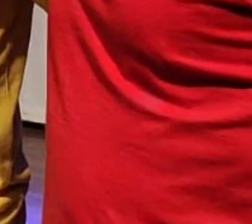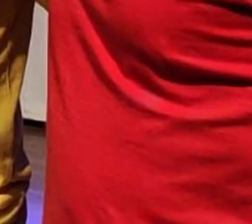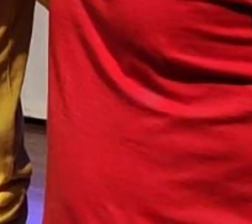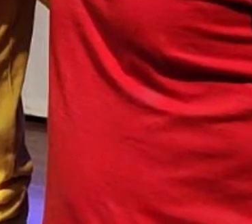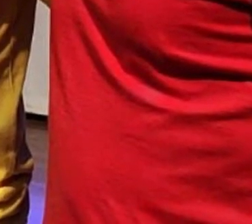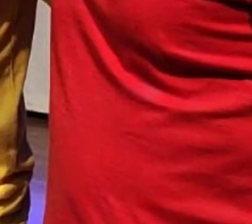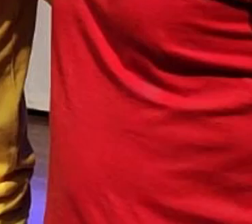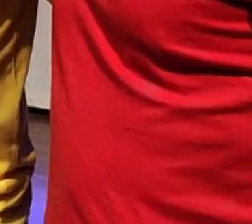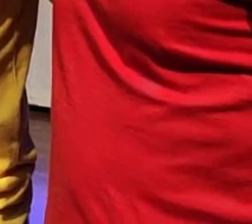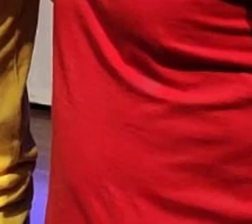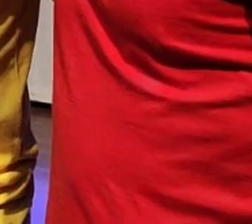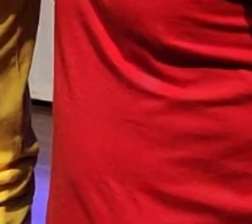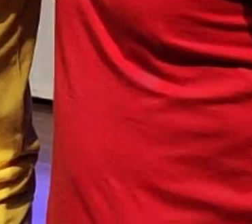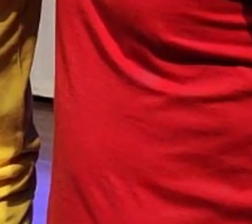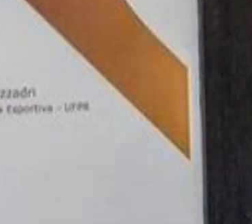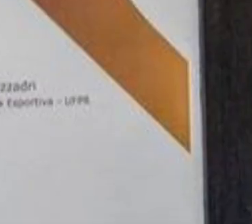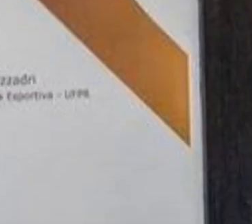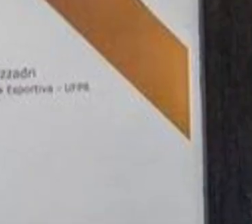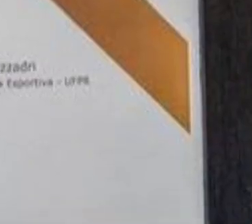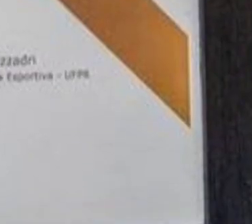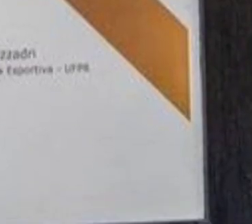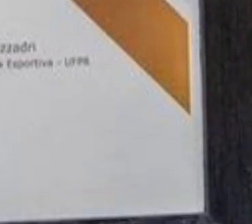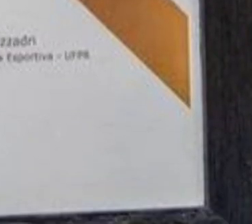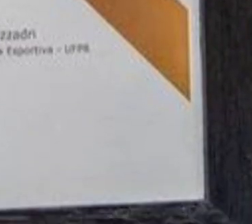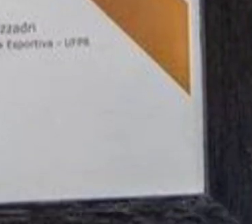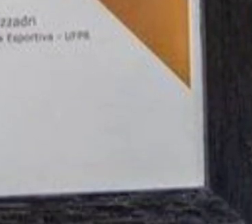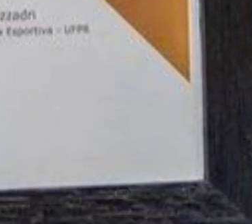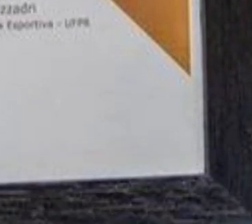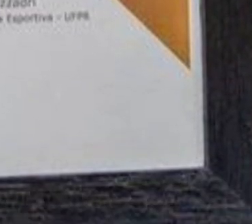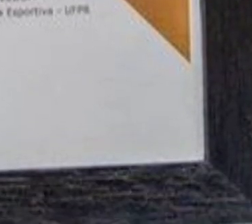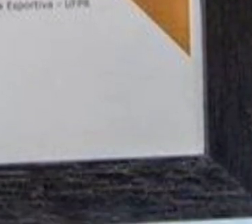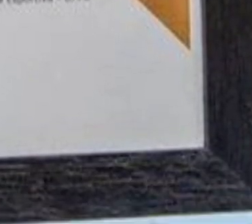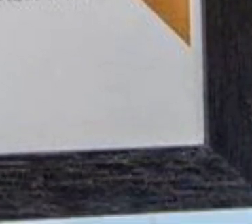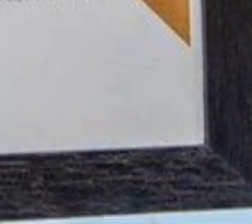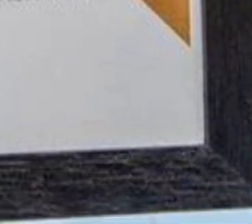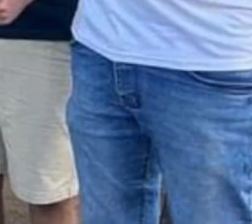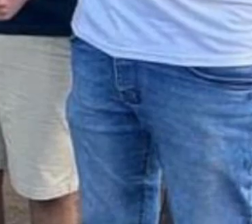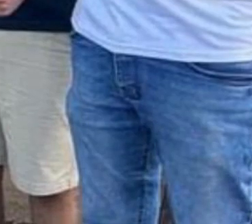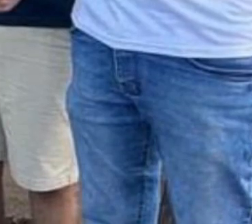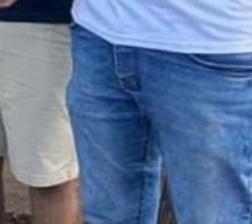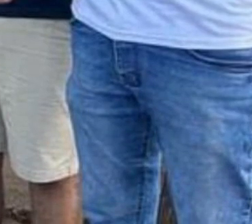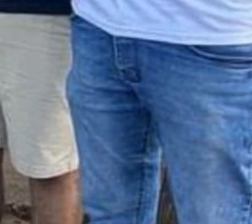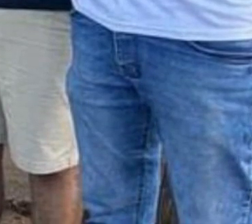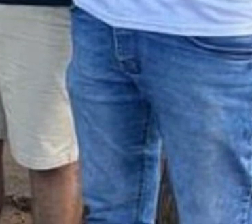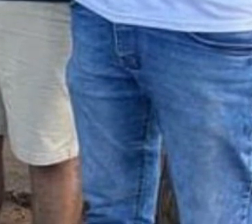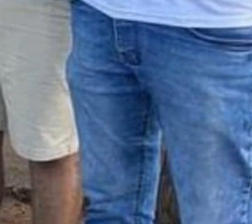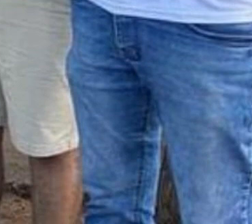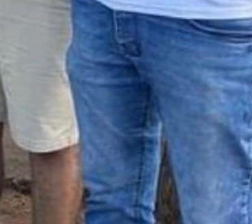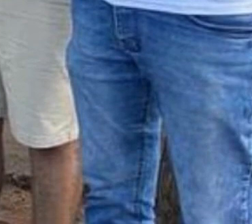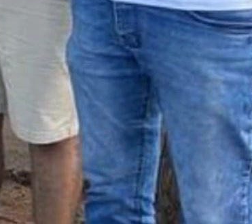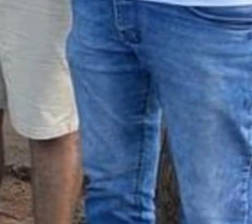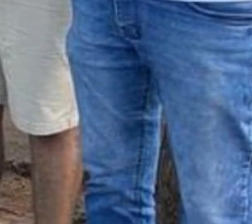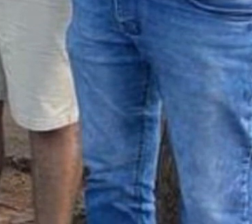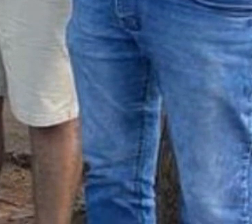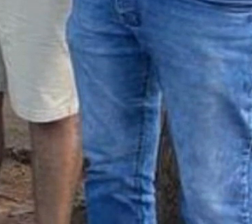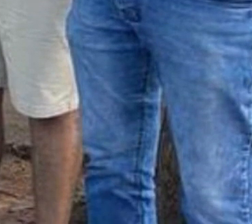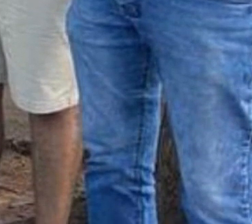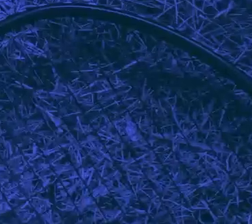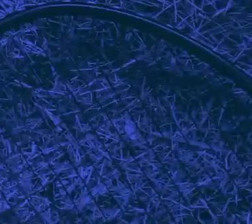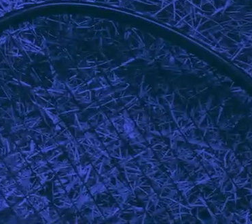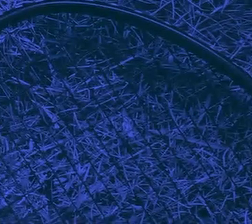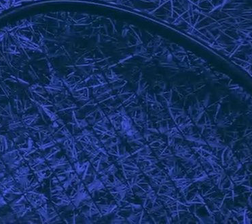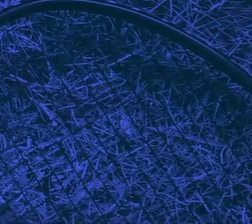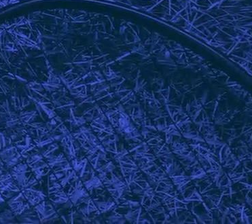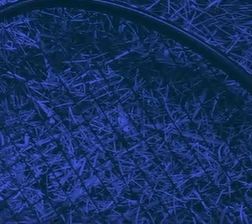etapa cumprida garante ao município participante a conquista de selos que certificam o avanço no planejamento.